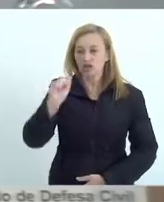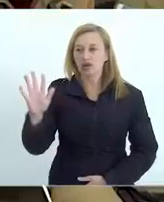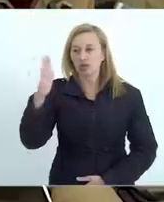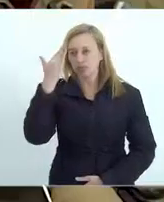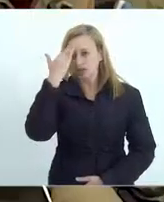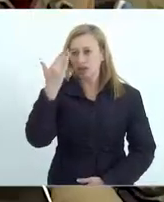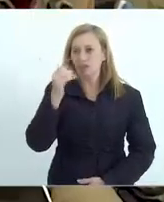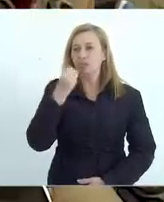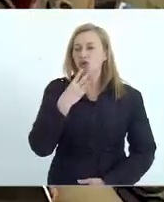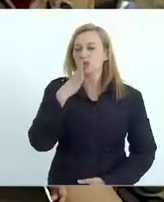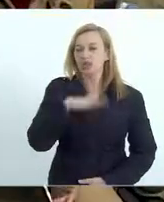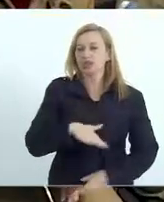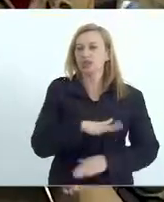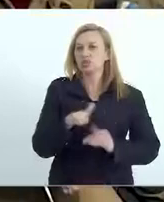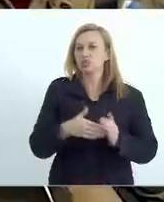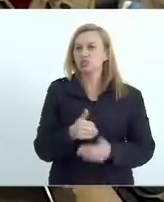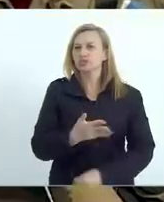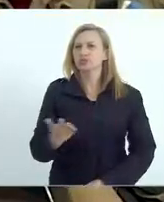Vou passar o